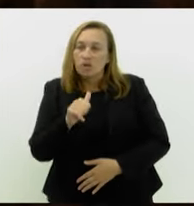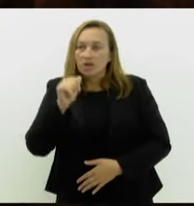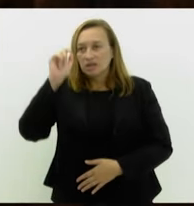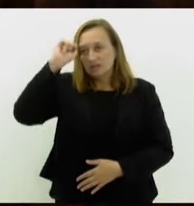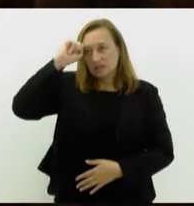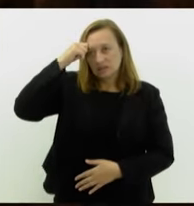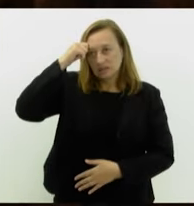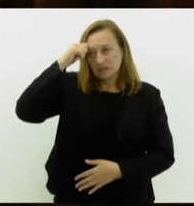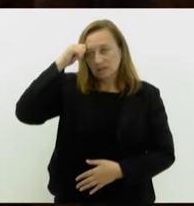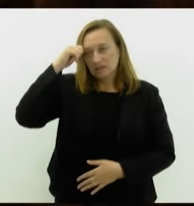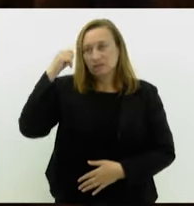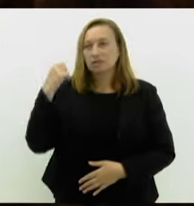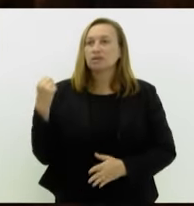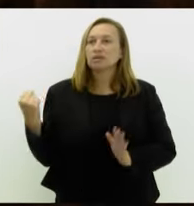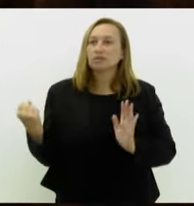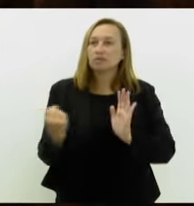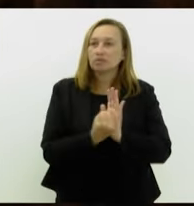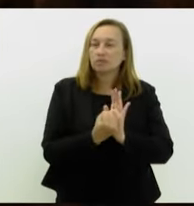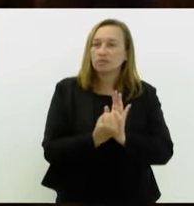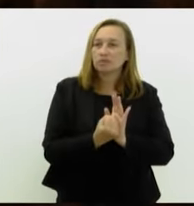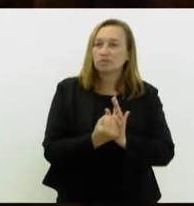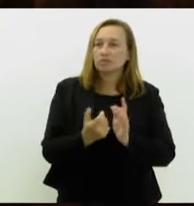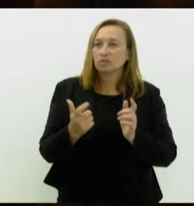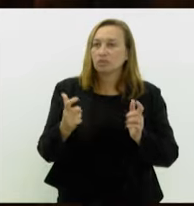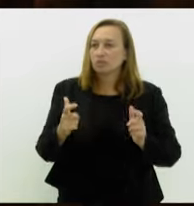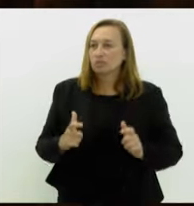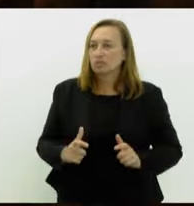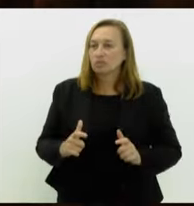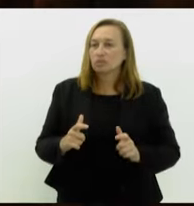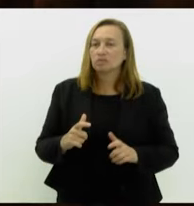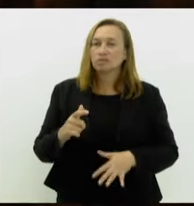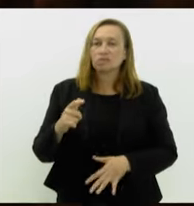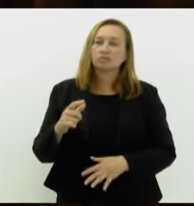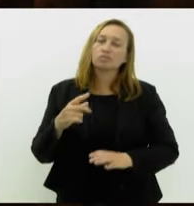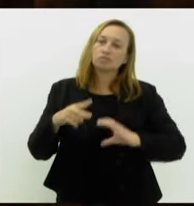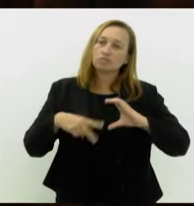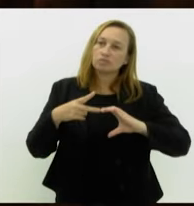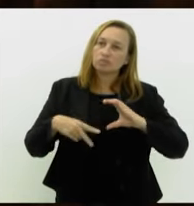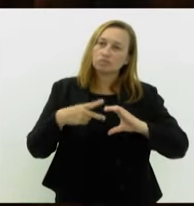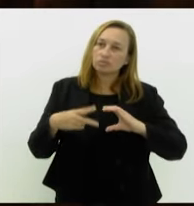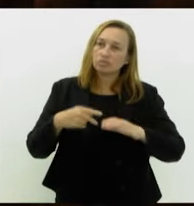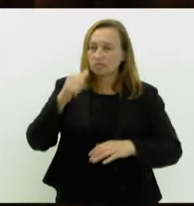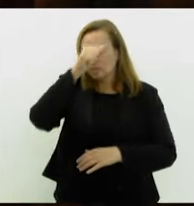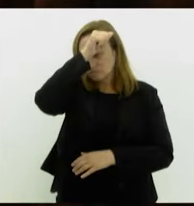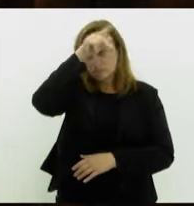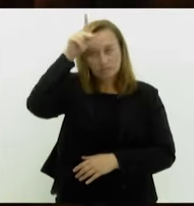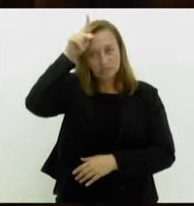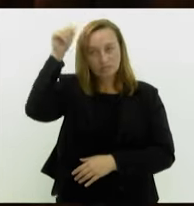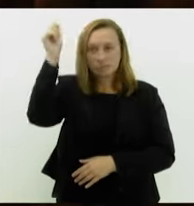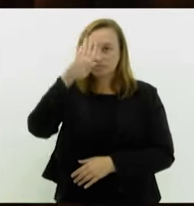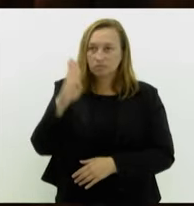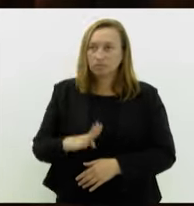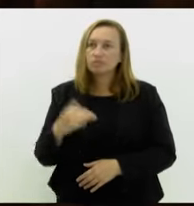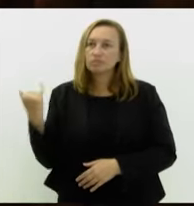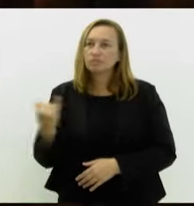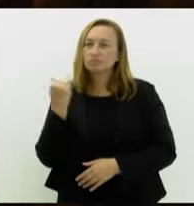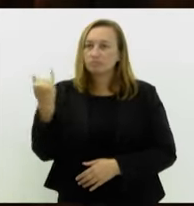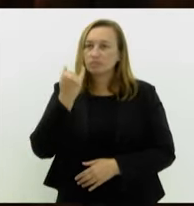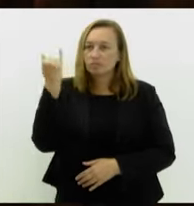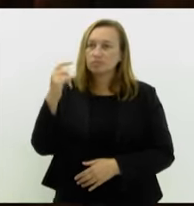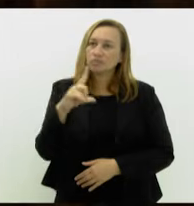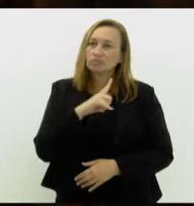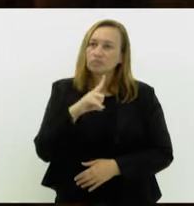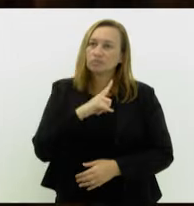negras marcadamente ocupando as câmaras e as prefeituras do Brasil é muito importante